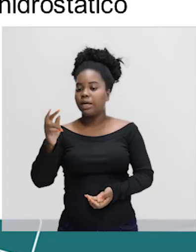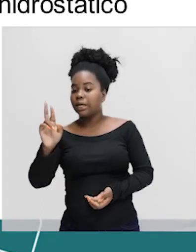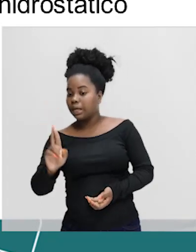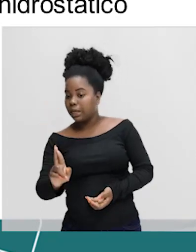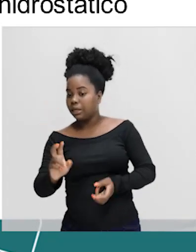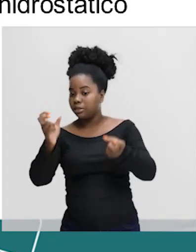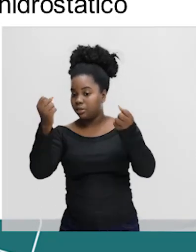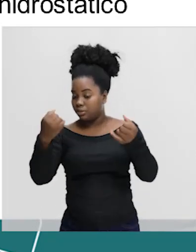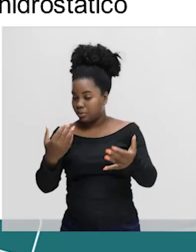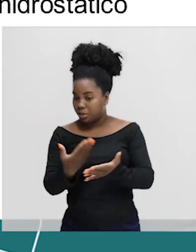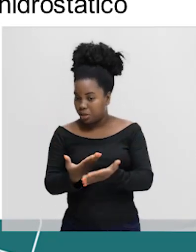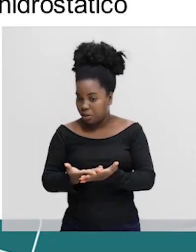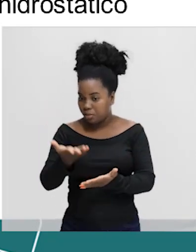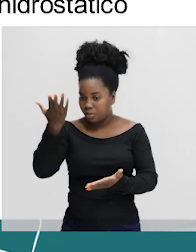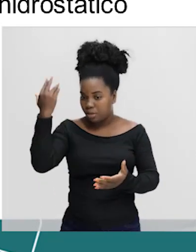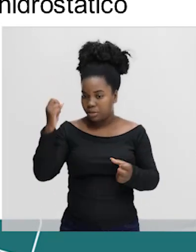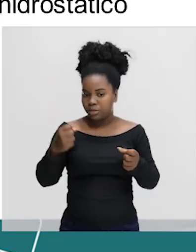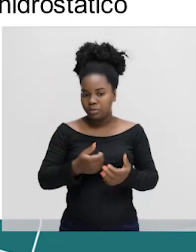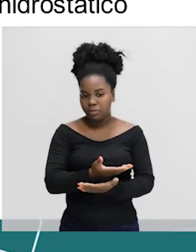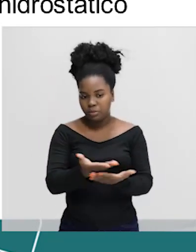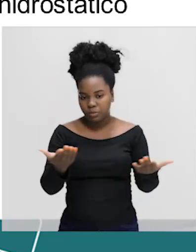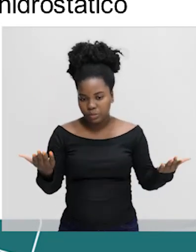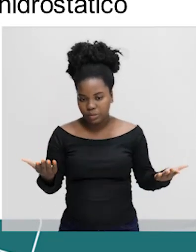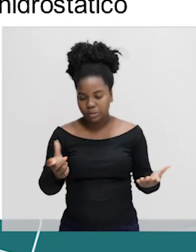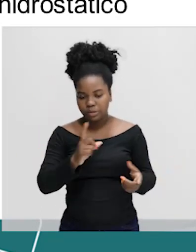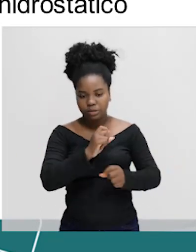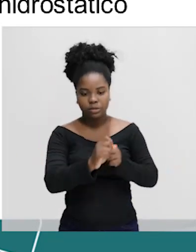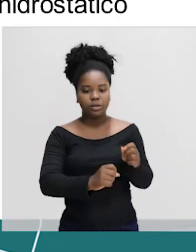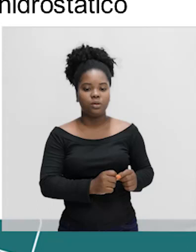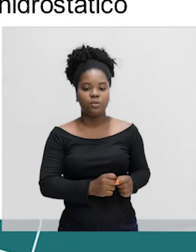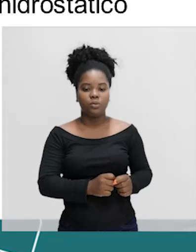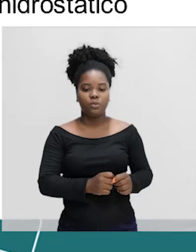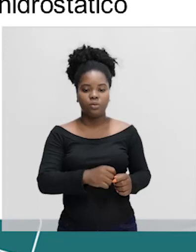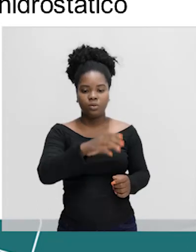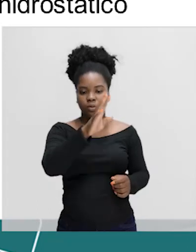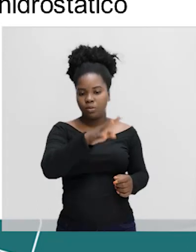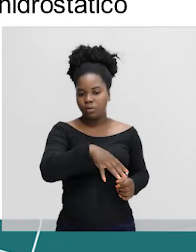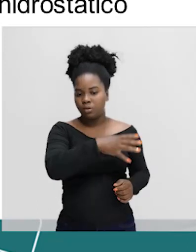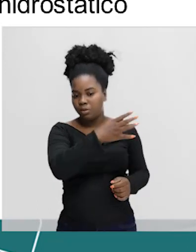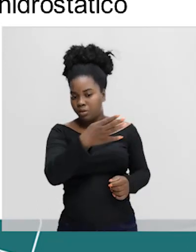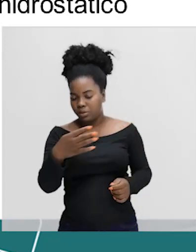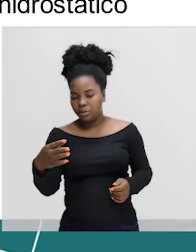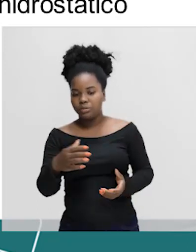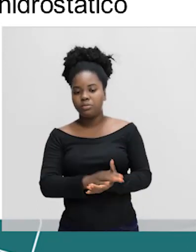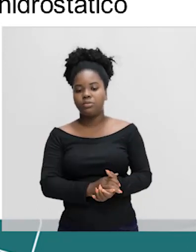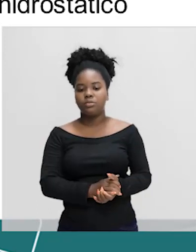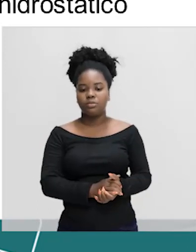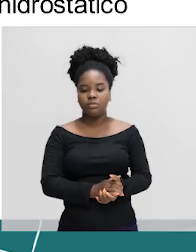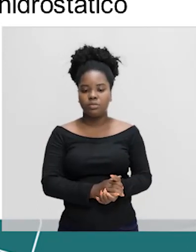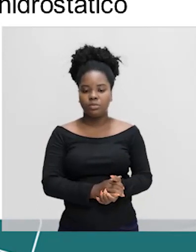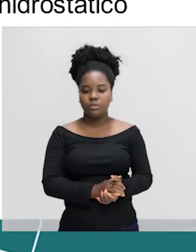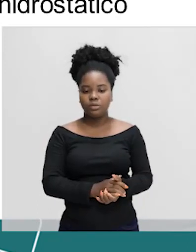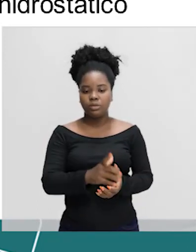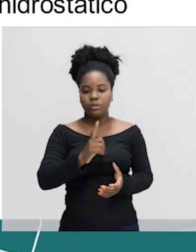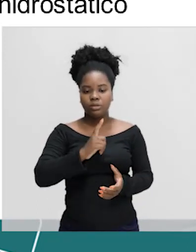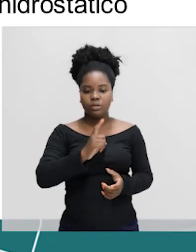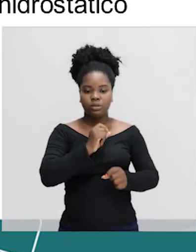passada do diagrama HR, nós temos uma coluna, né, na vertical, onde tem